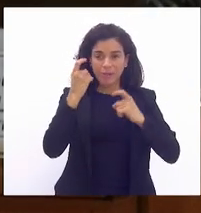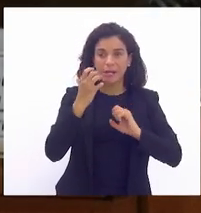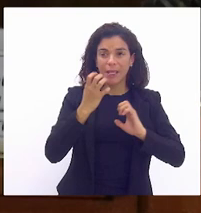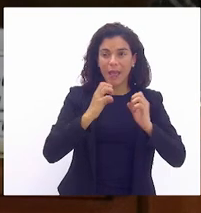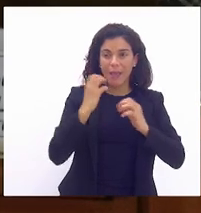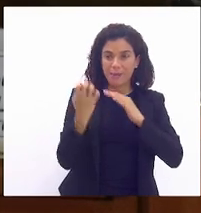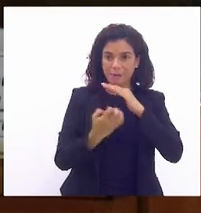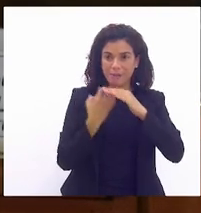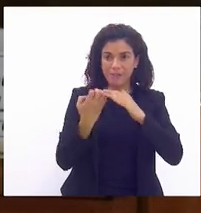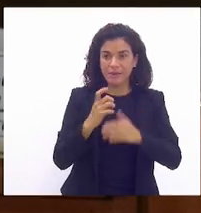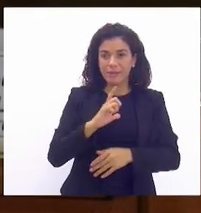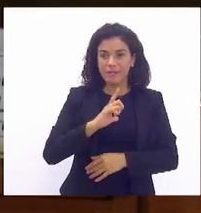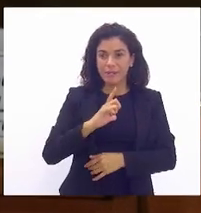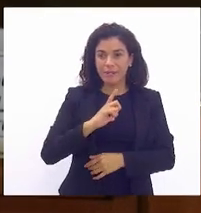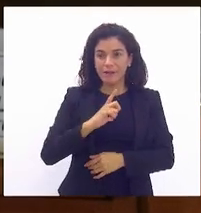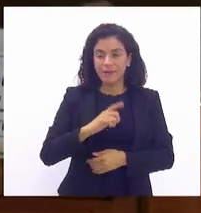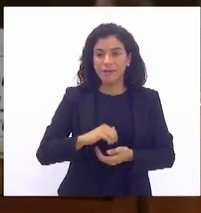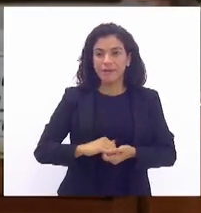tenho.